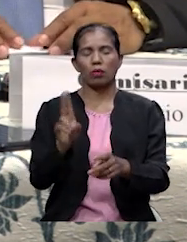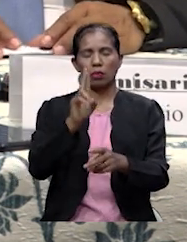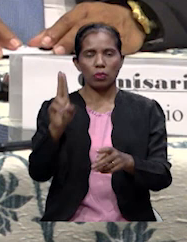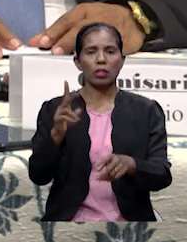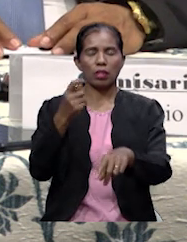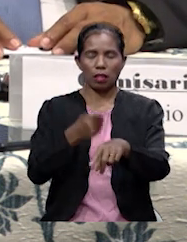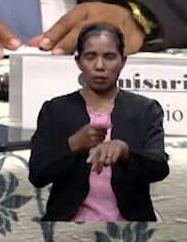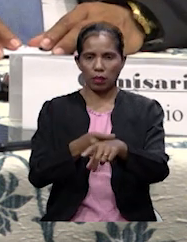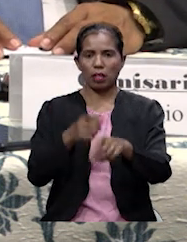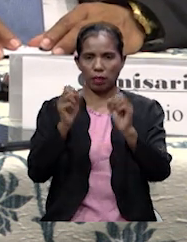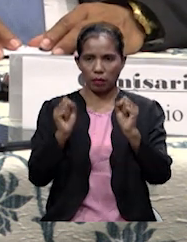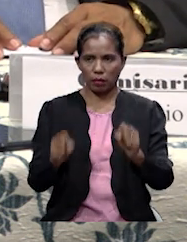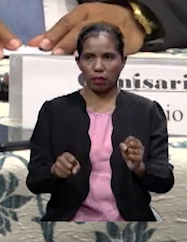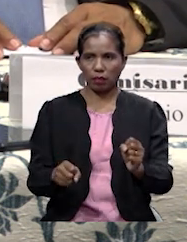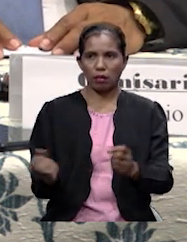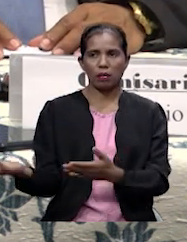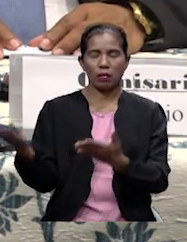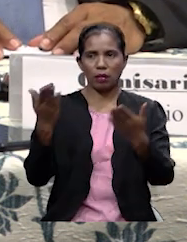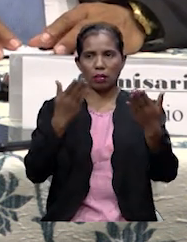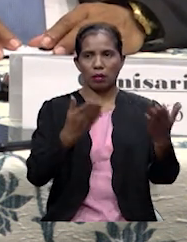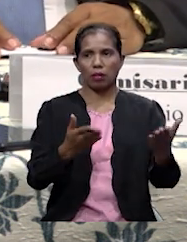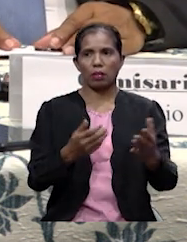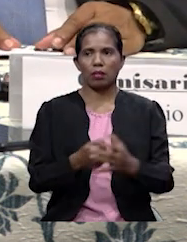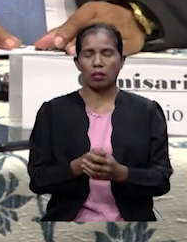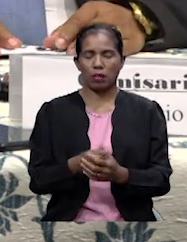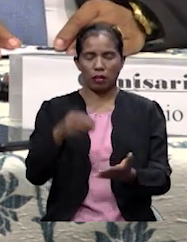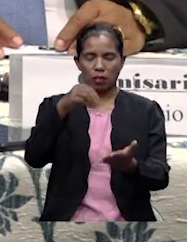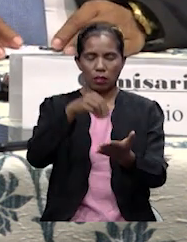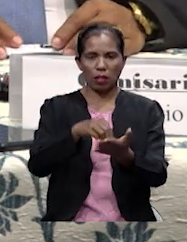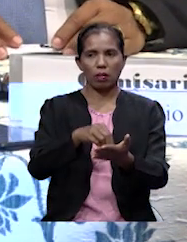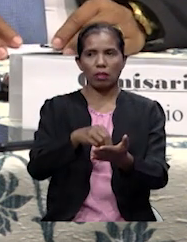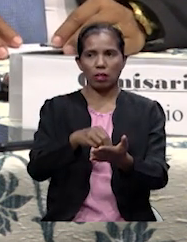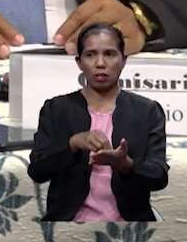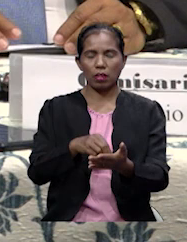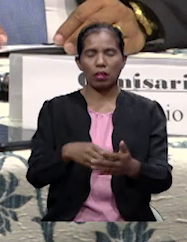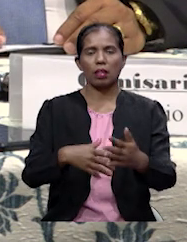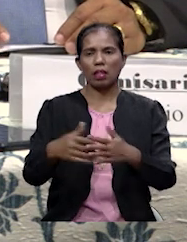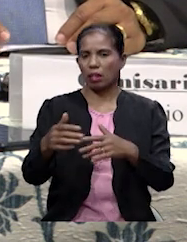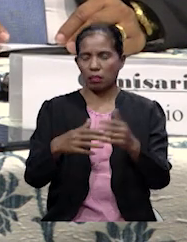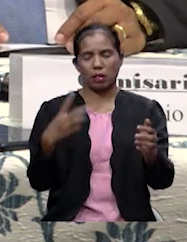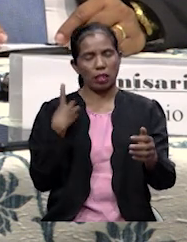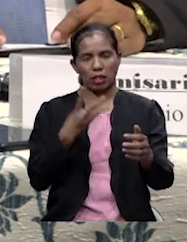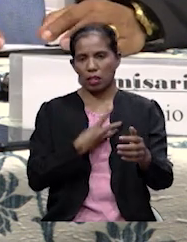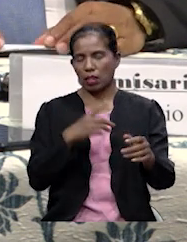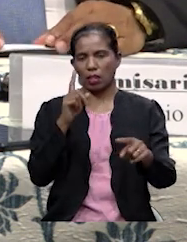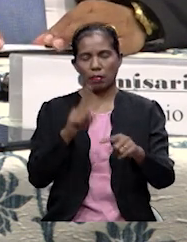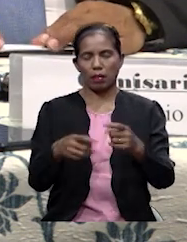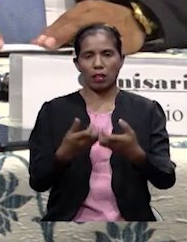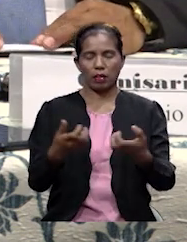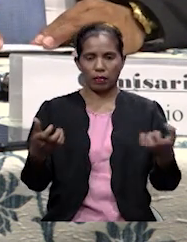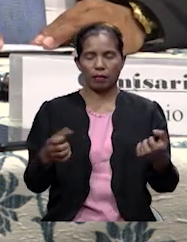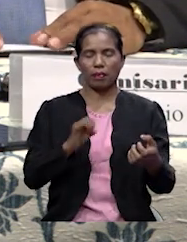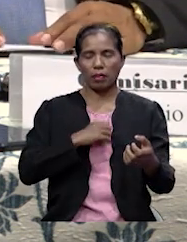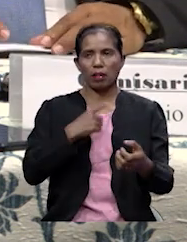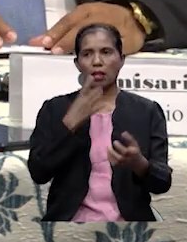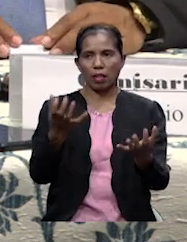condições sarne prat pele, hata ma ona sarne kanur tuar oi, kikuan nebem dala rua mos ita la pele ses. Hau kar katu